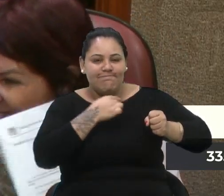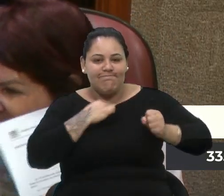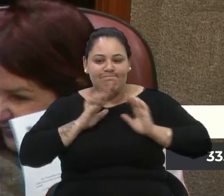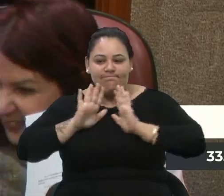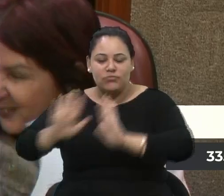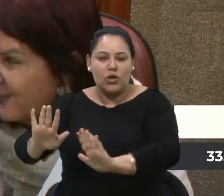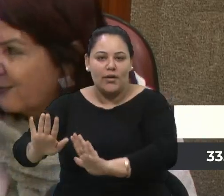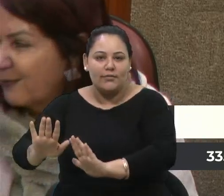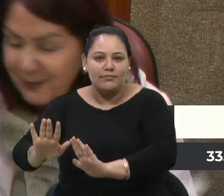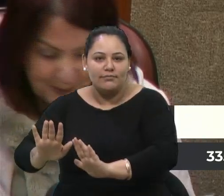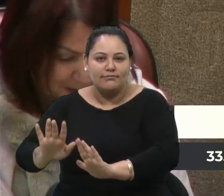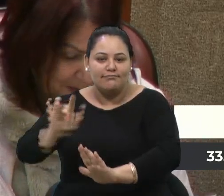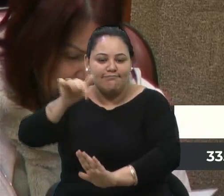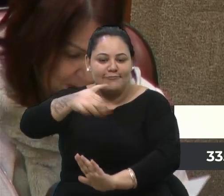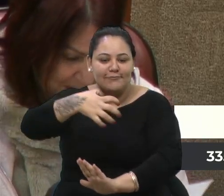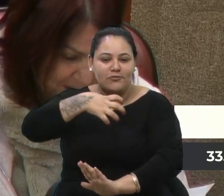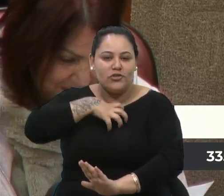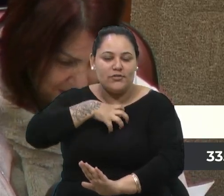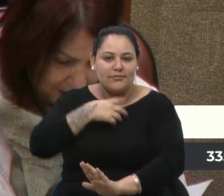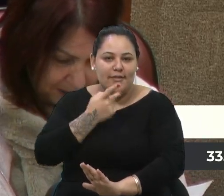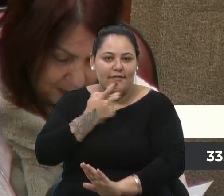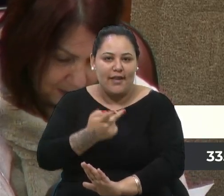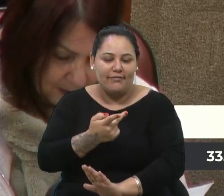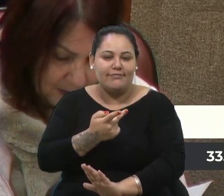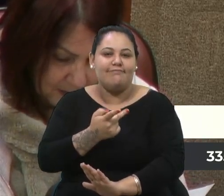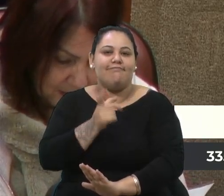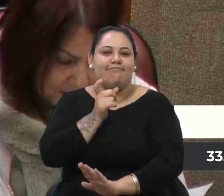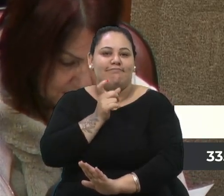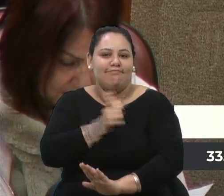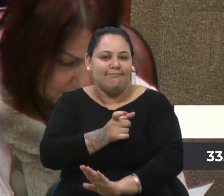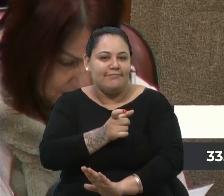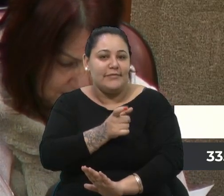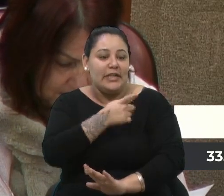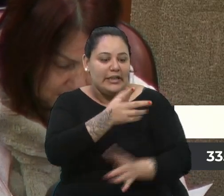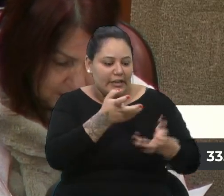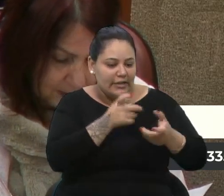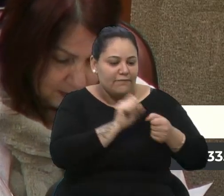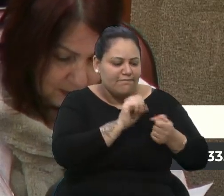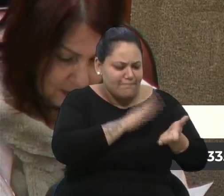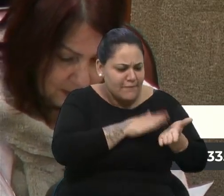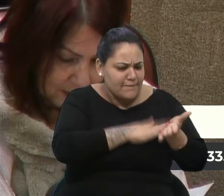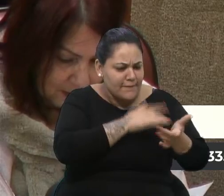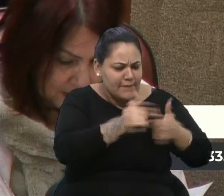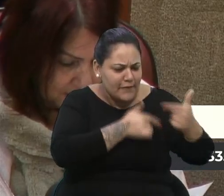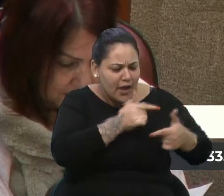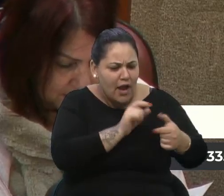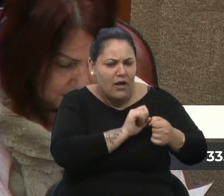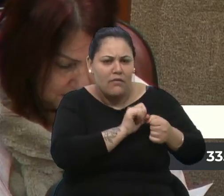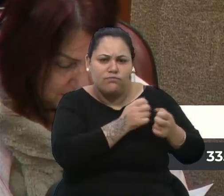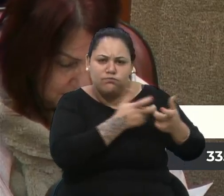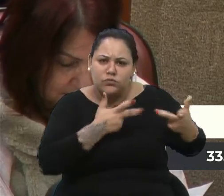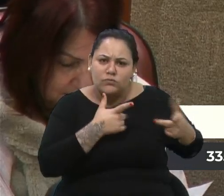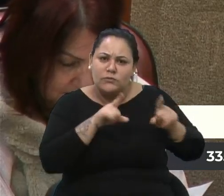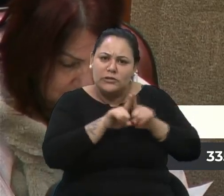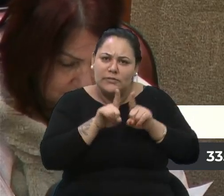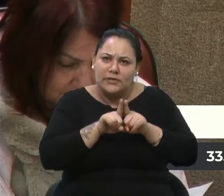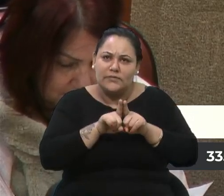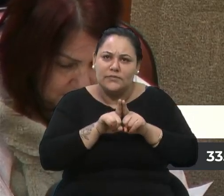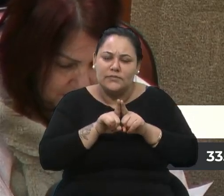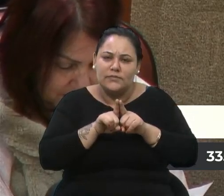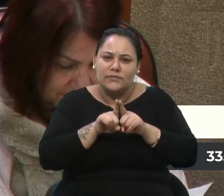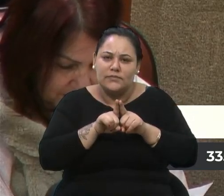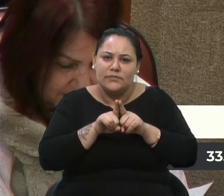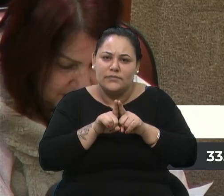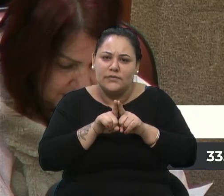esse era o tom do governo Sartori, que queria que a gente fizesse, queria que a gente propusesse e queria que fosse a vanguarda do